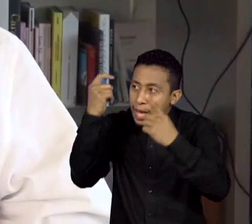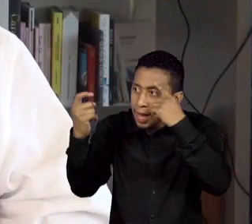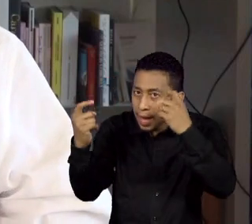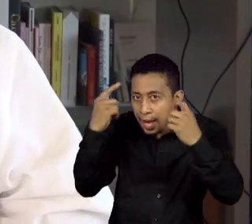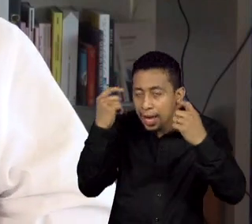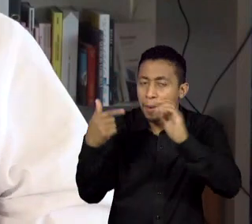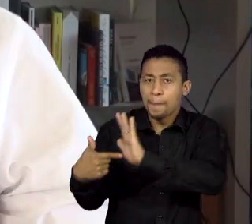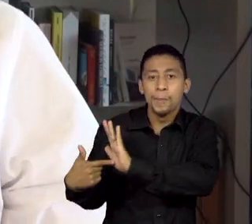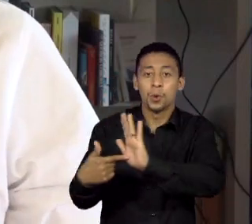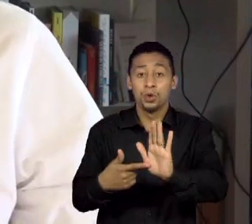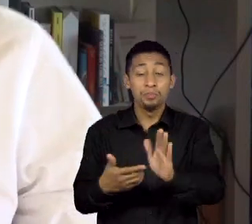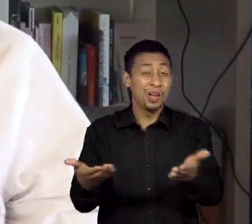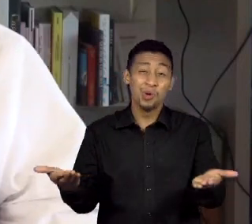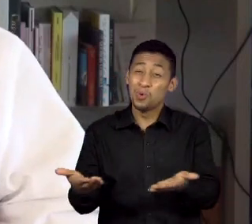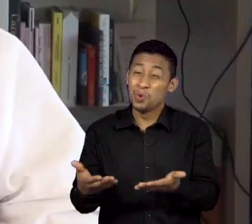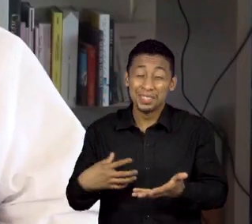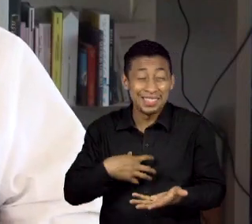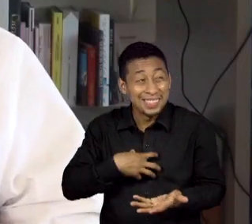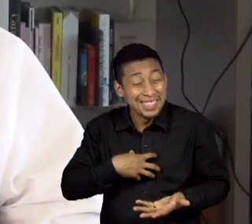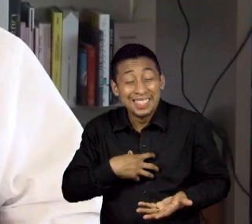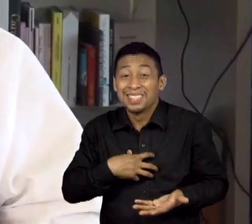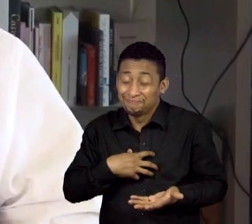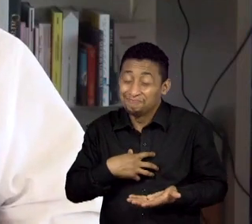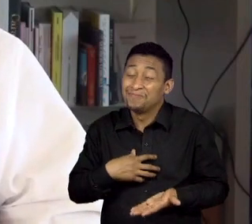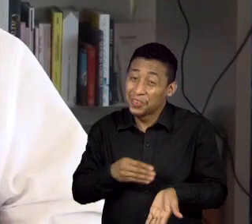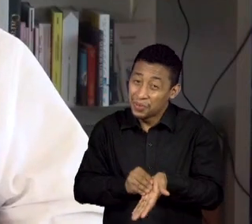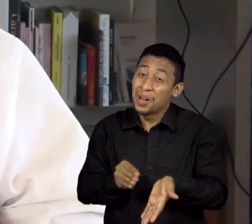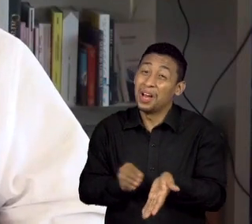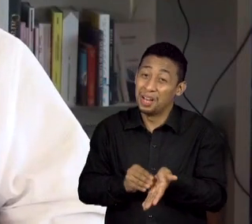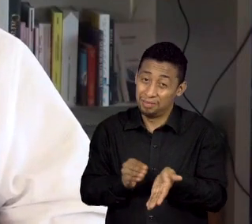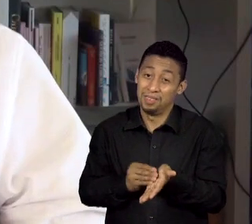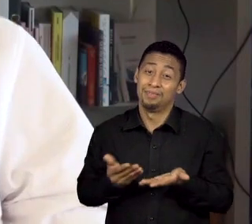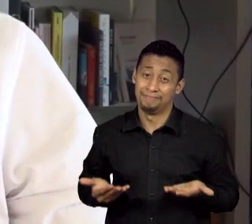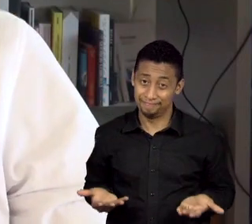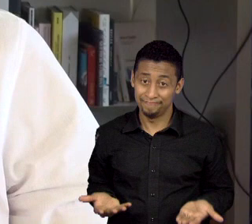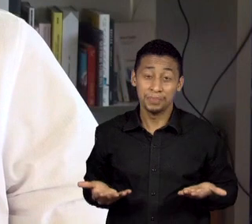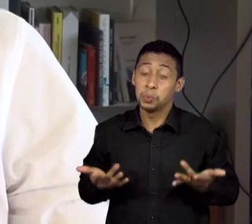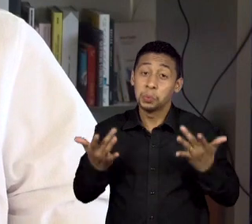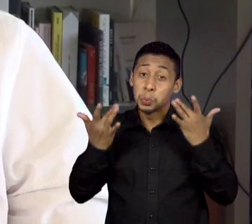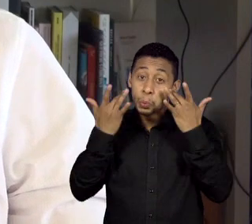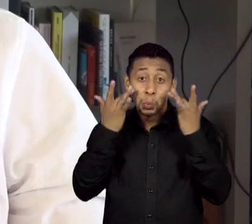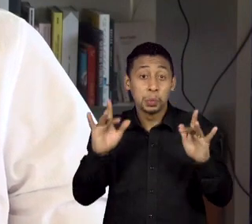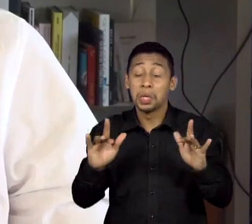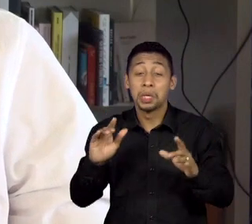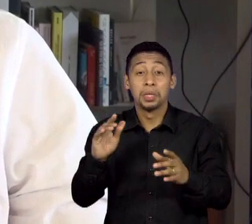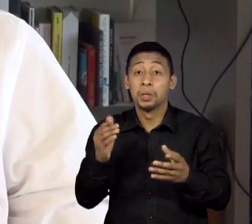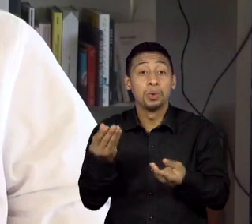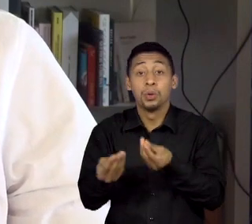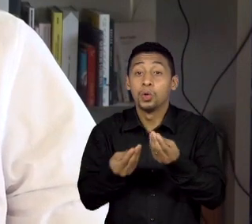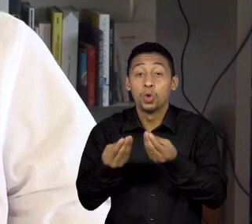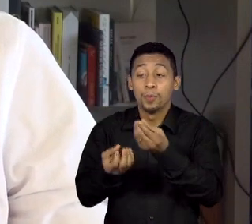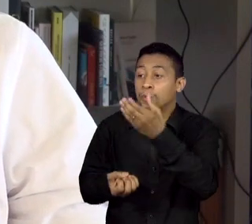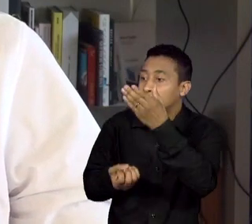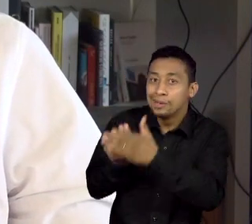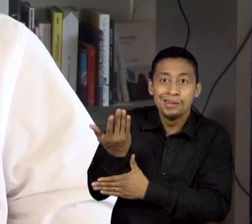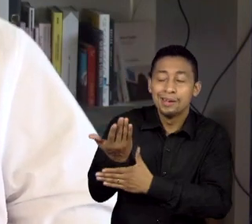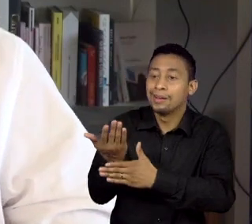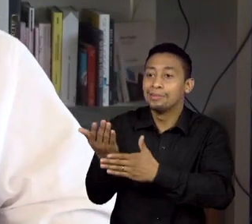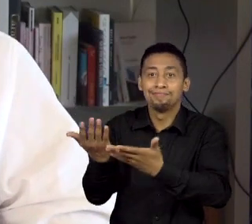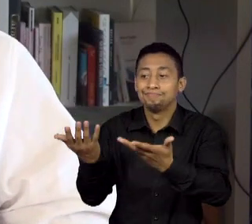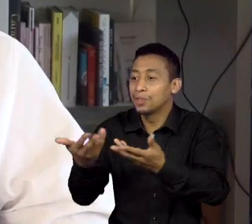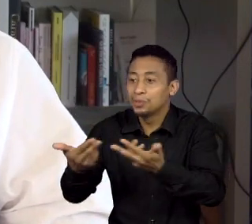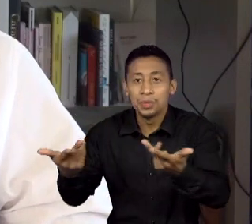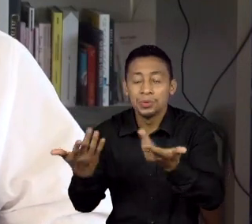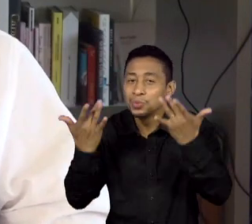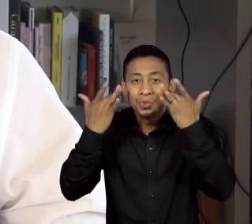ideia. Hoje em dia, eu não sei se a gente volta para essa narrativa, não sei o que a gente pode falar diante dessa catástrofe política